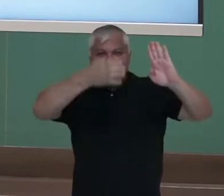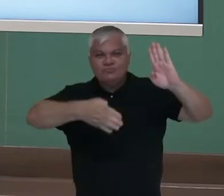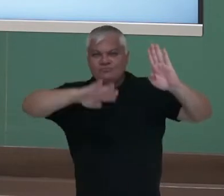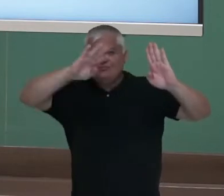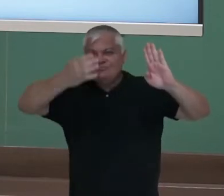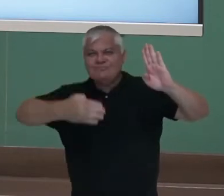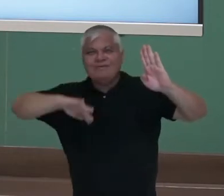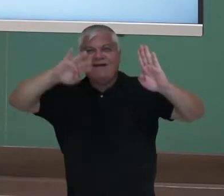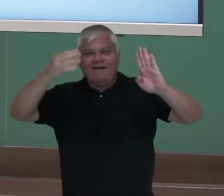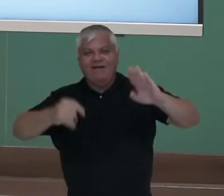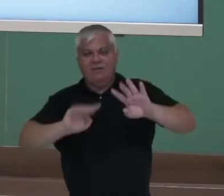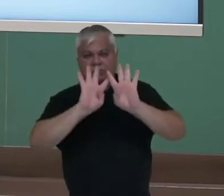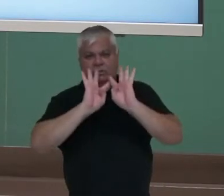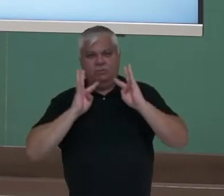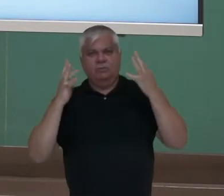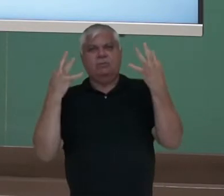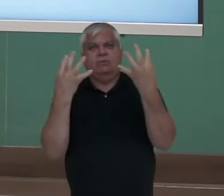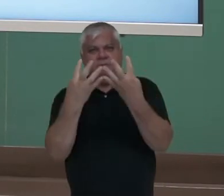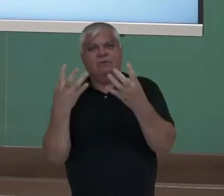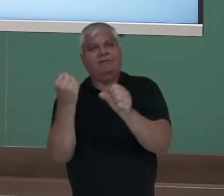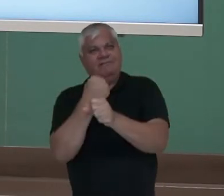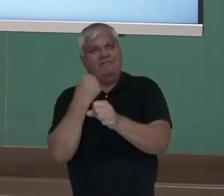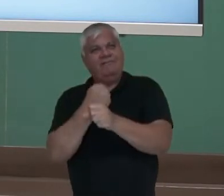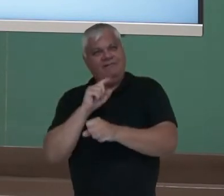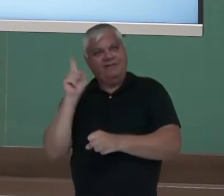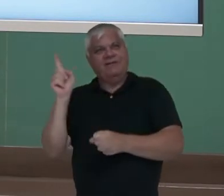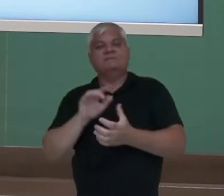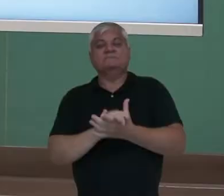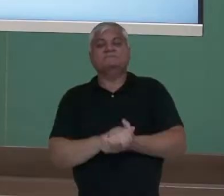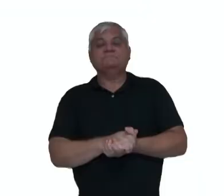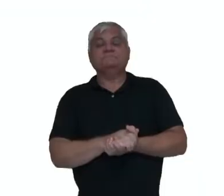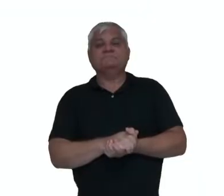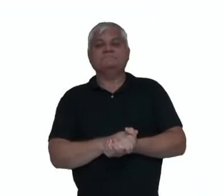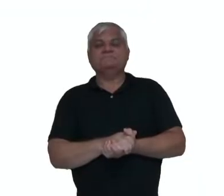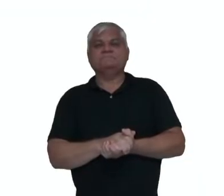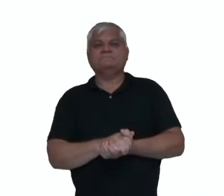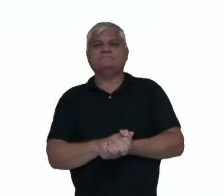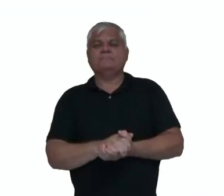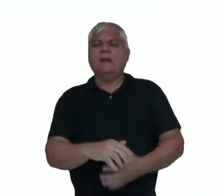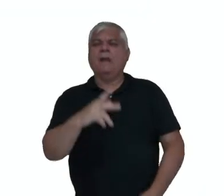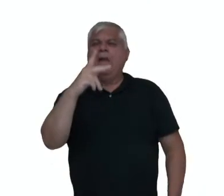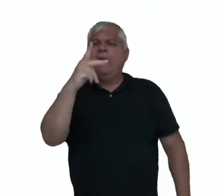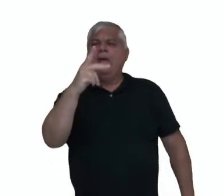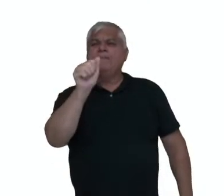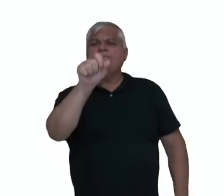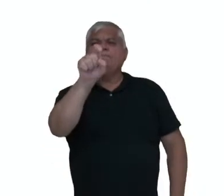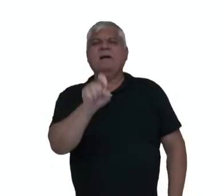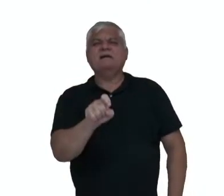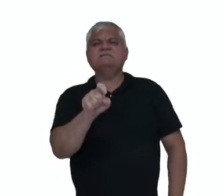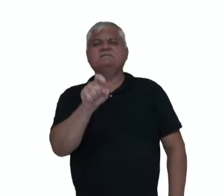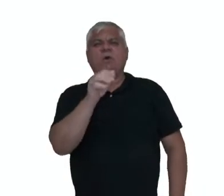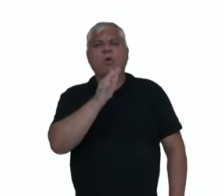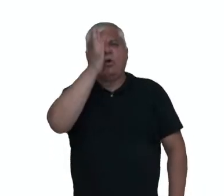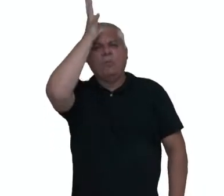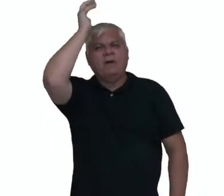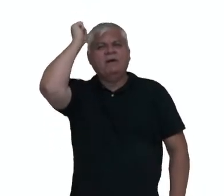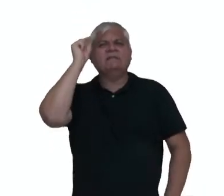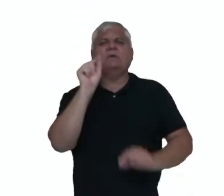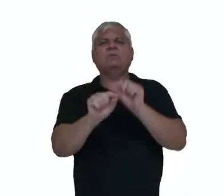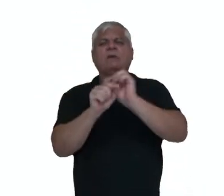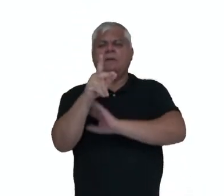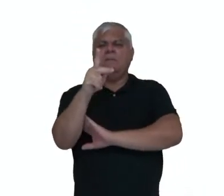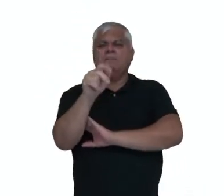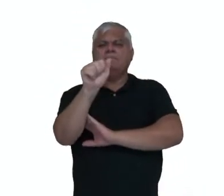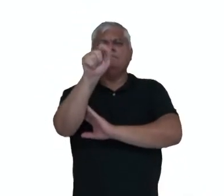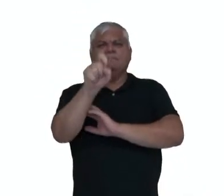foi construído neste período. E a paz romana, né? Esse período chamado de Pax Romana,